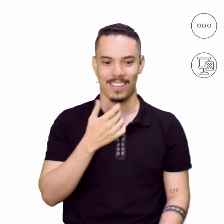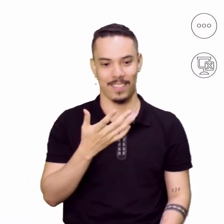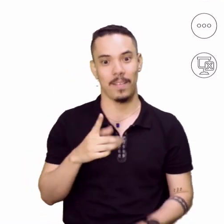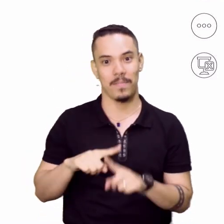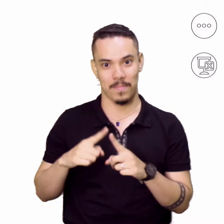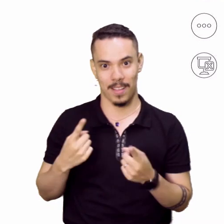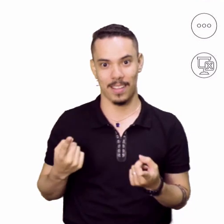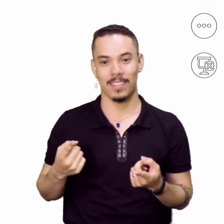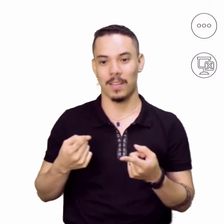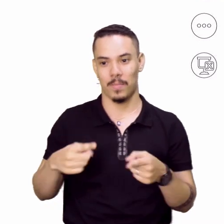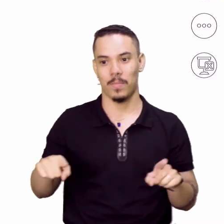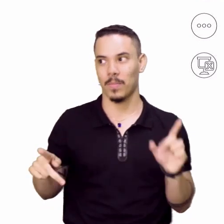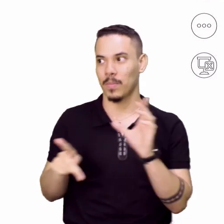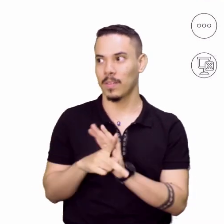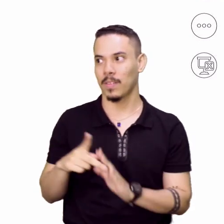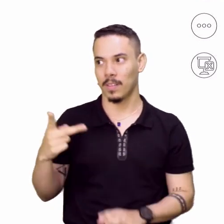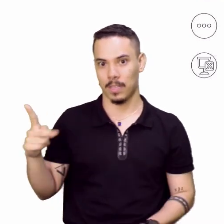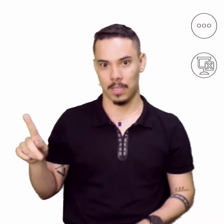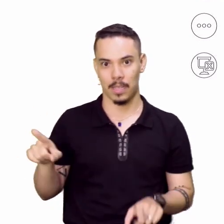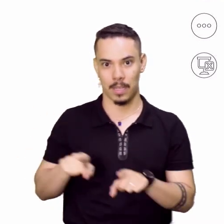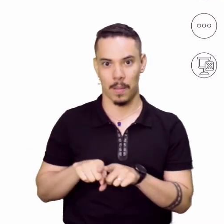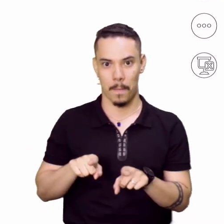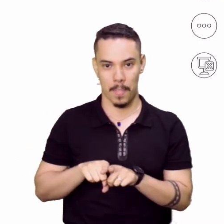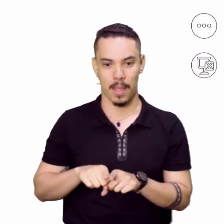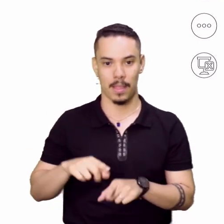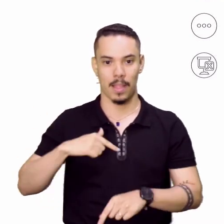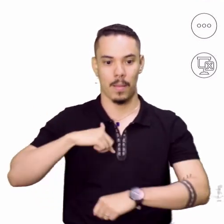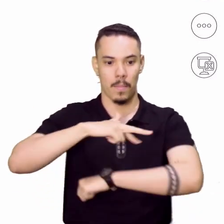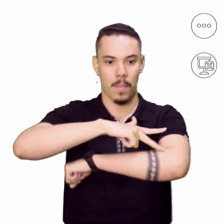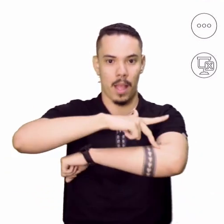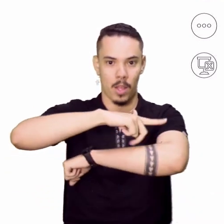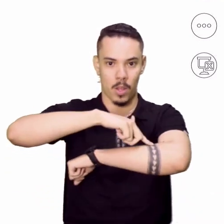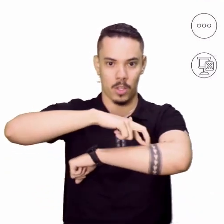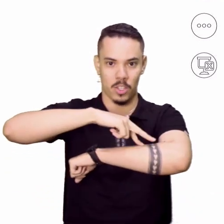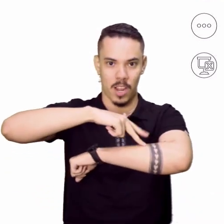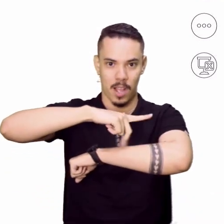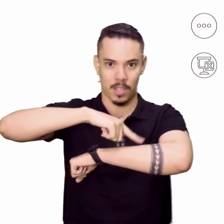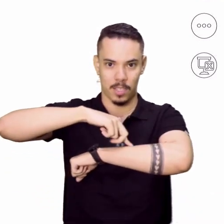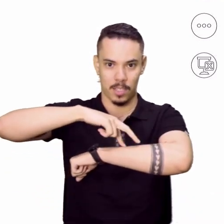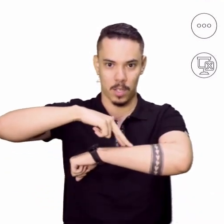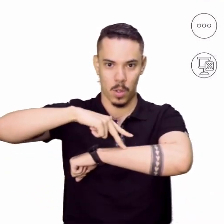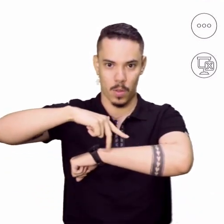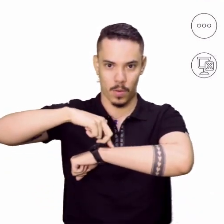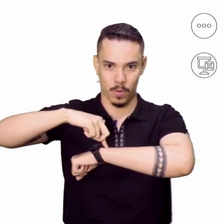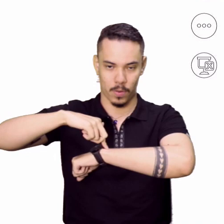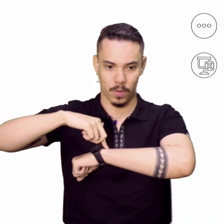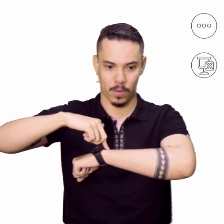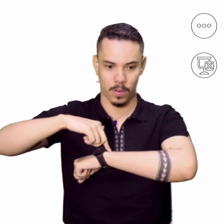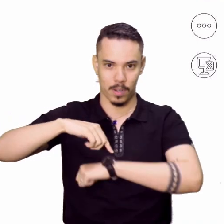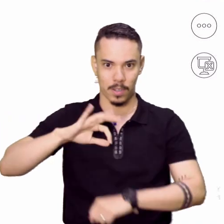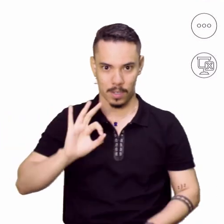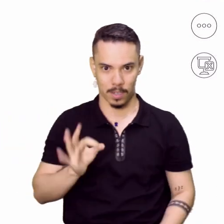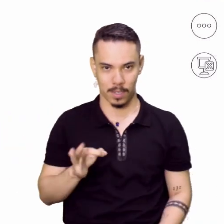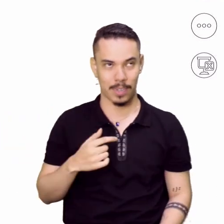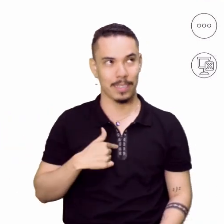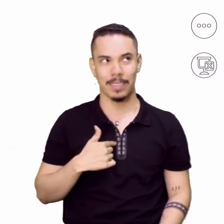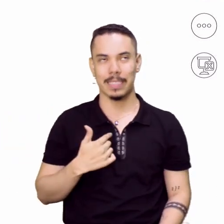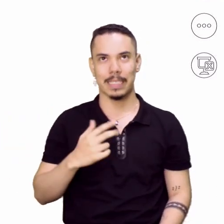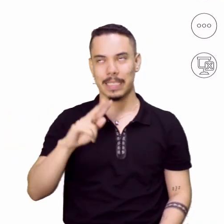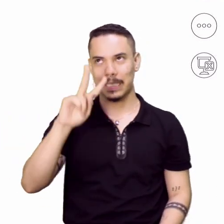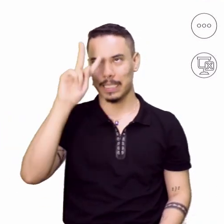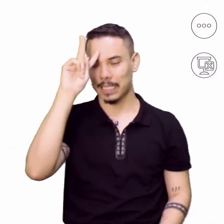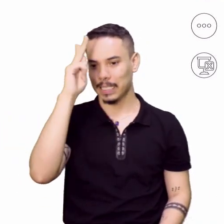é a música Não Era do do do Michael Jackson não é do Michael Jackson Nossa eu tô viajando